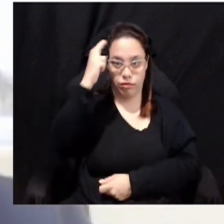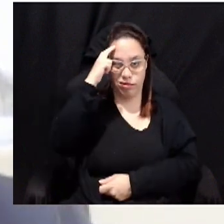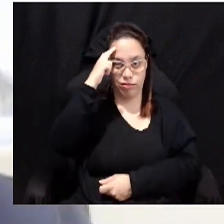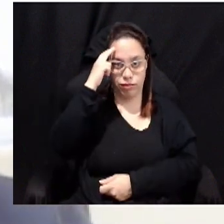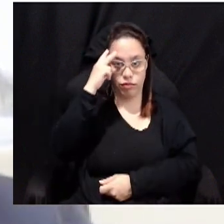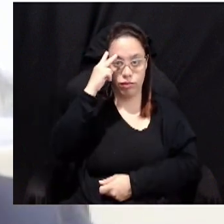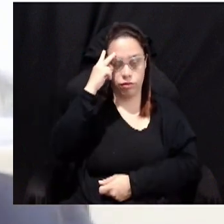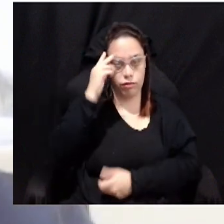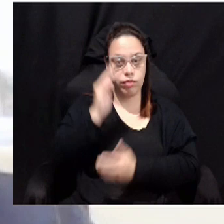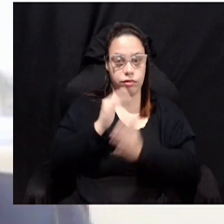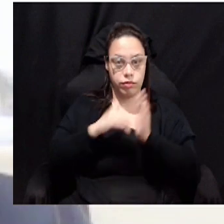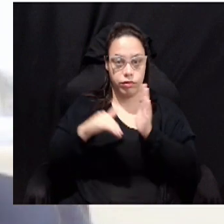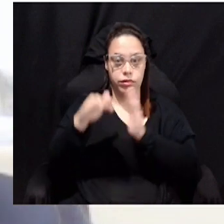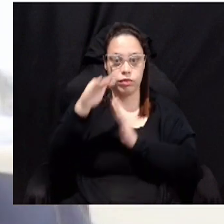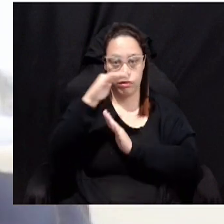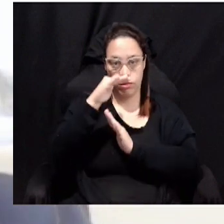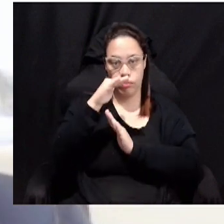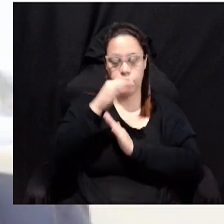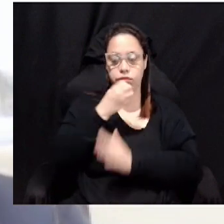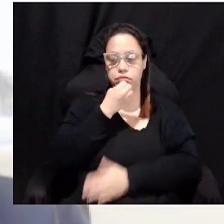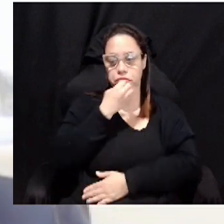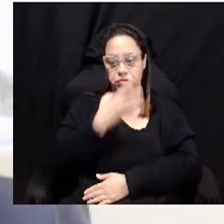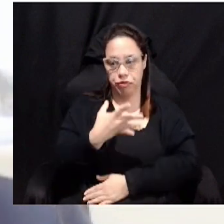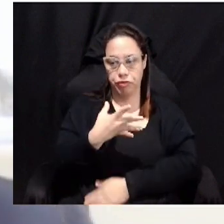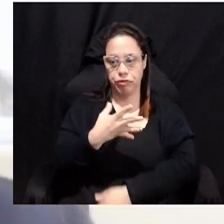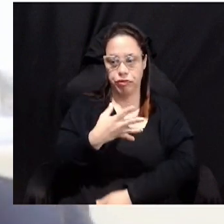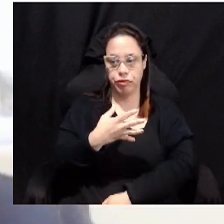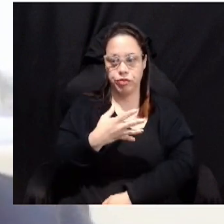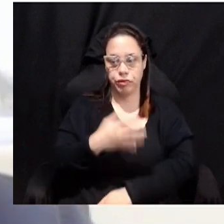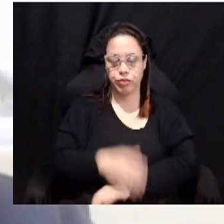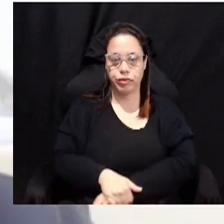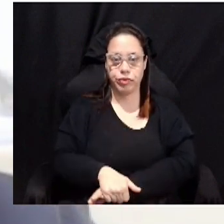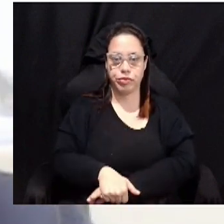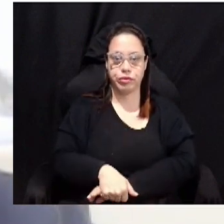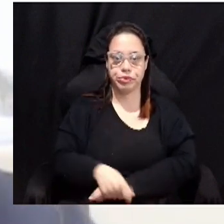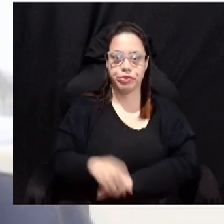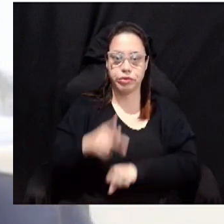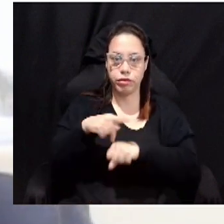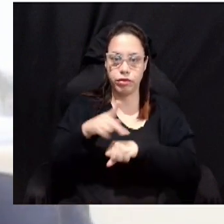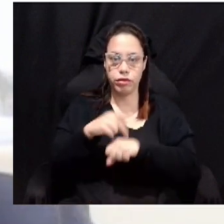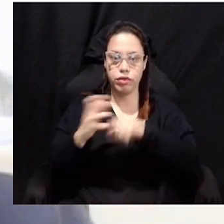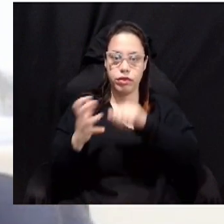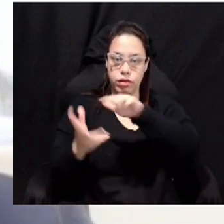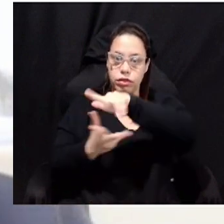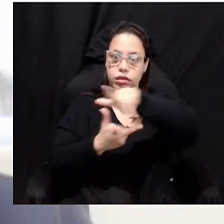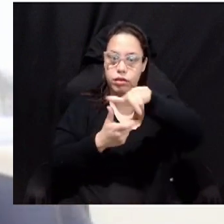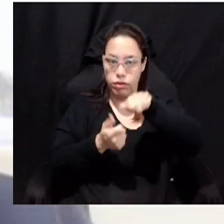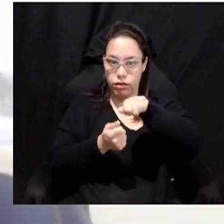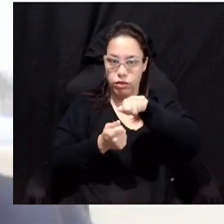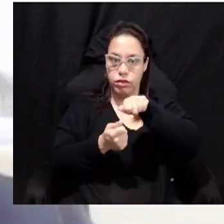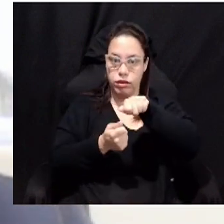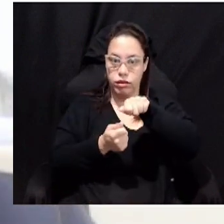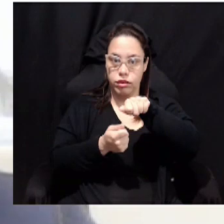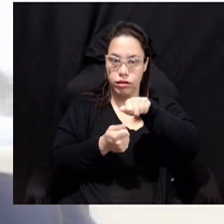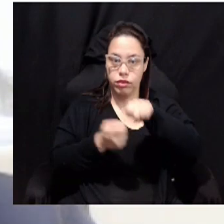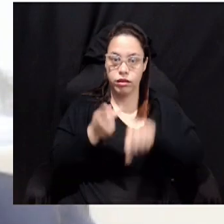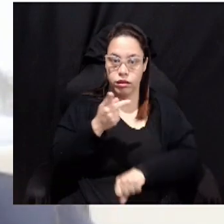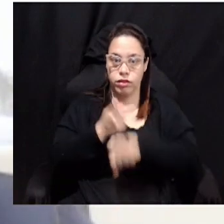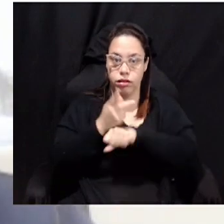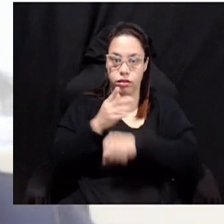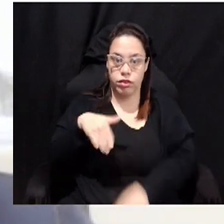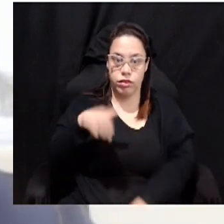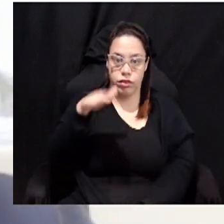patamar muito elevado, estamos competindo, inclusive, com países internacionais, inclusive estamos cada vez mais fazendo um